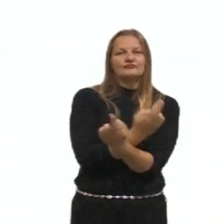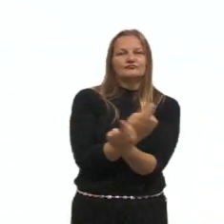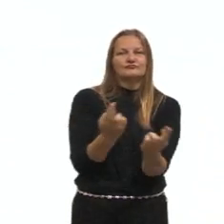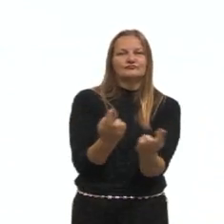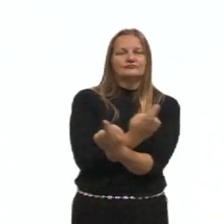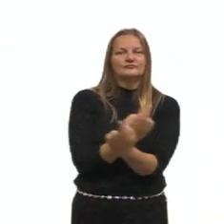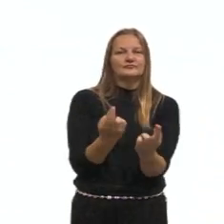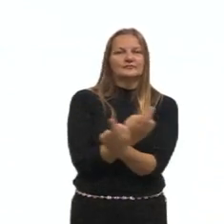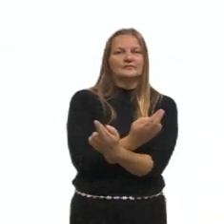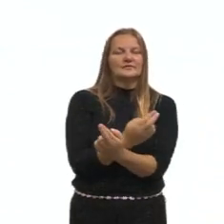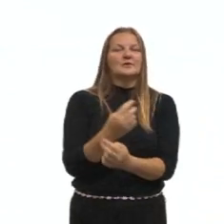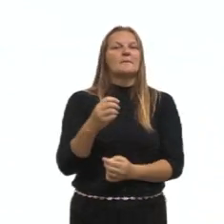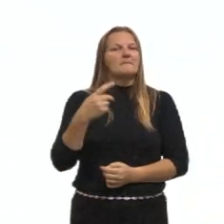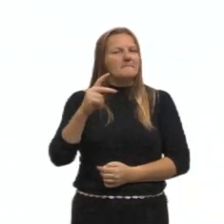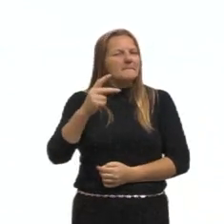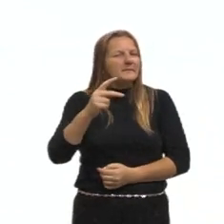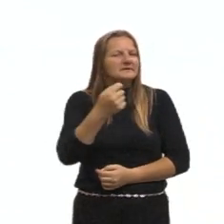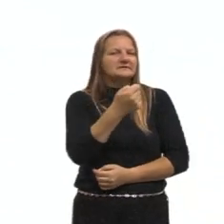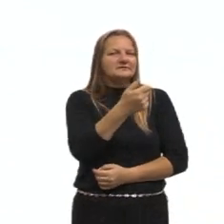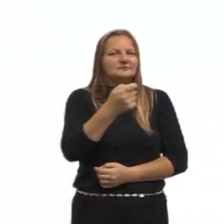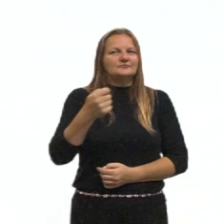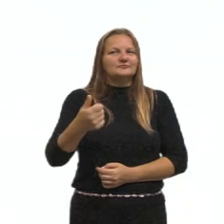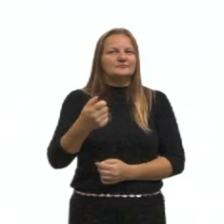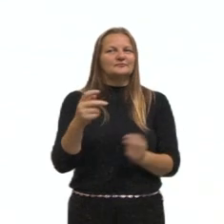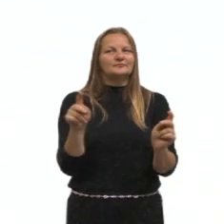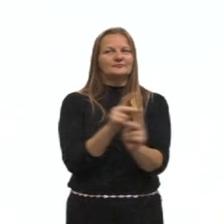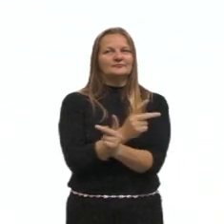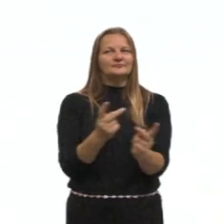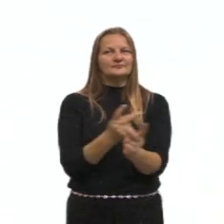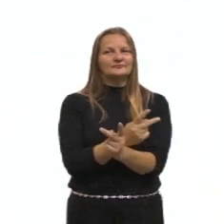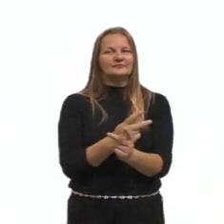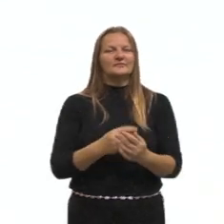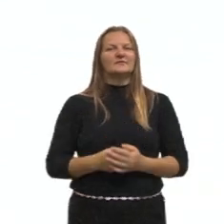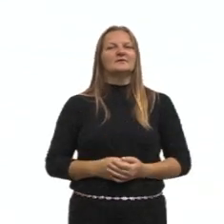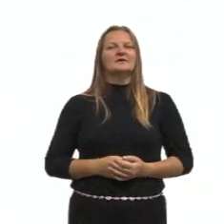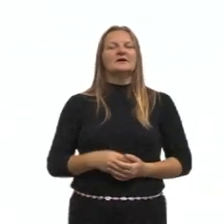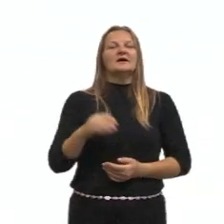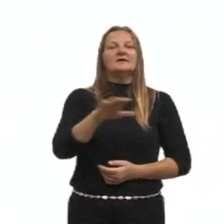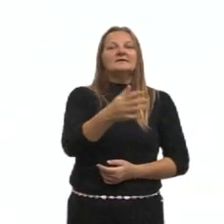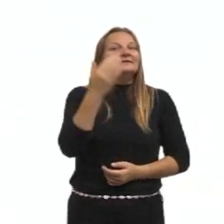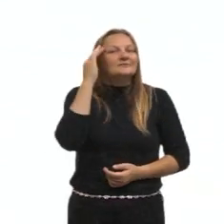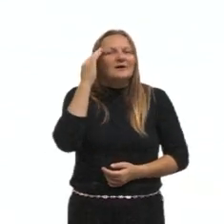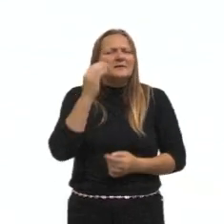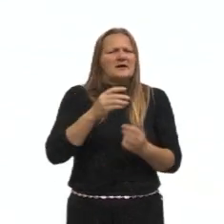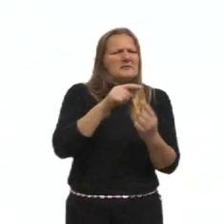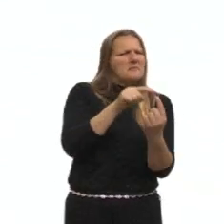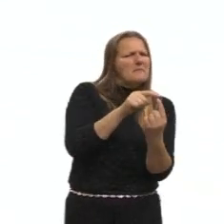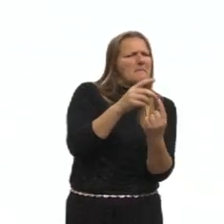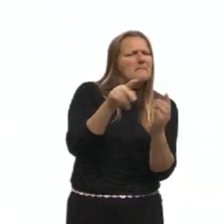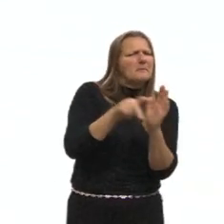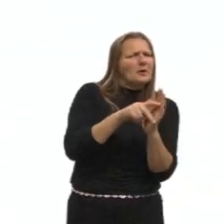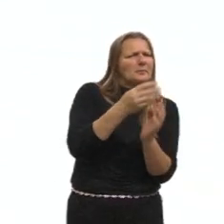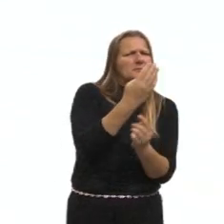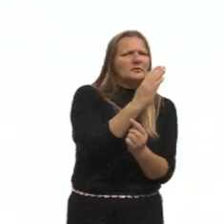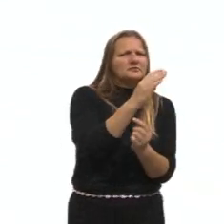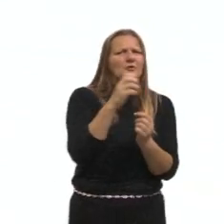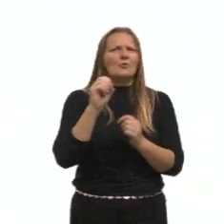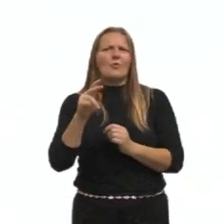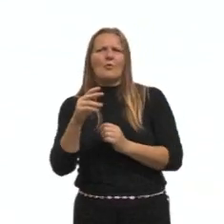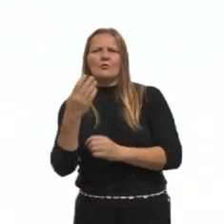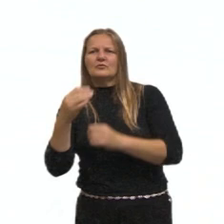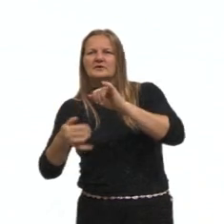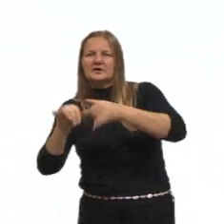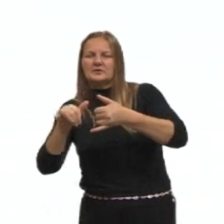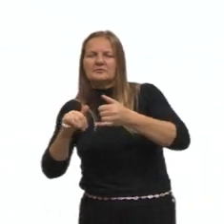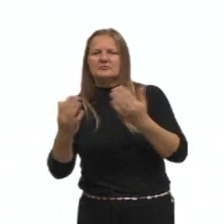da Natureza né Elas são muito parecidas então a gente muitas vezes não sabe se é uma questão específica de química às vezes traz dados